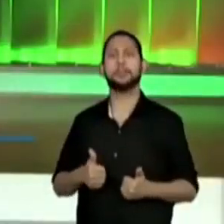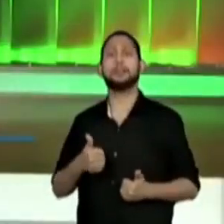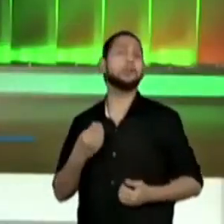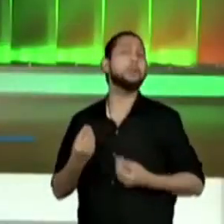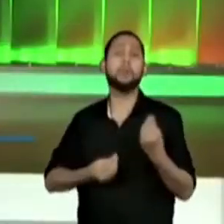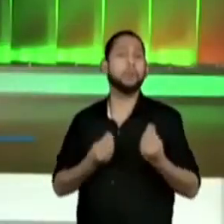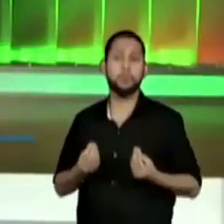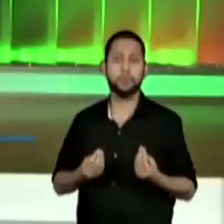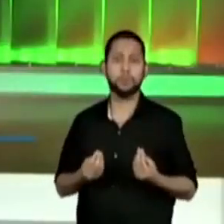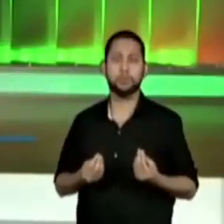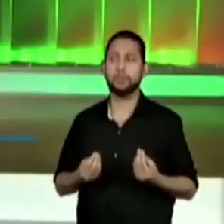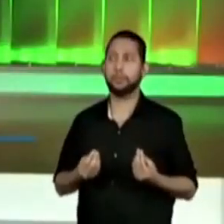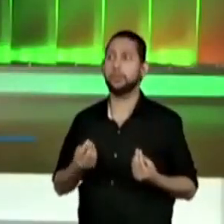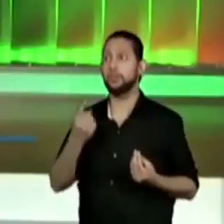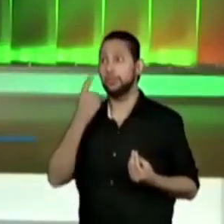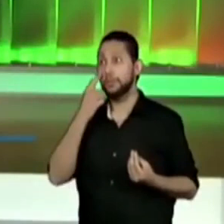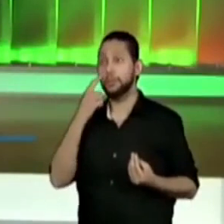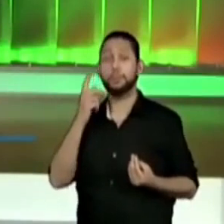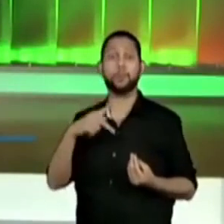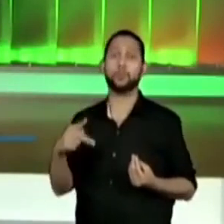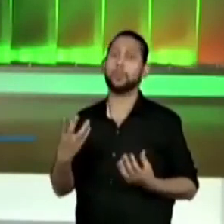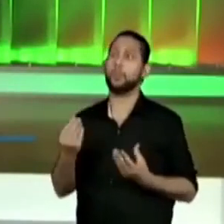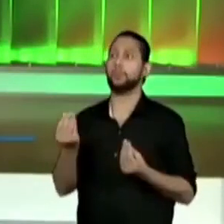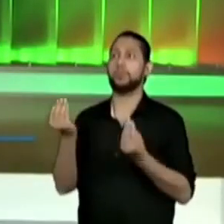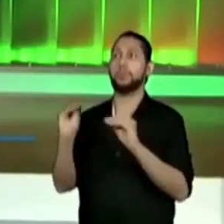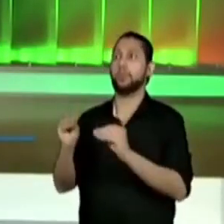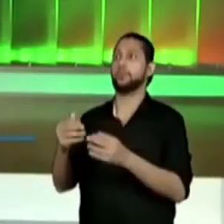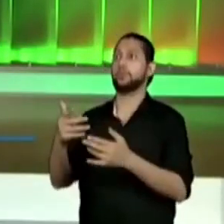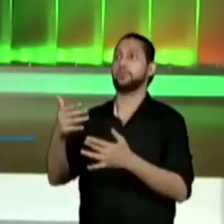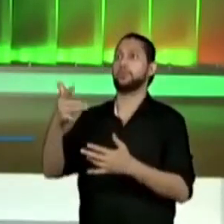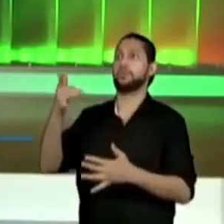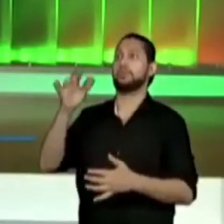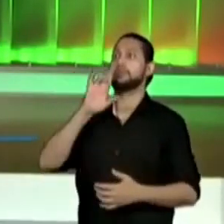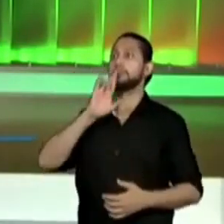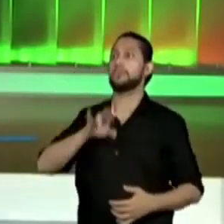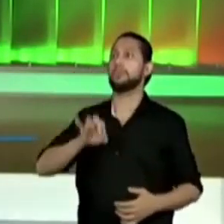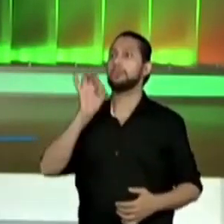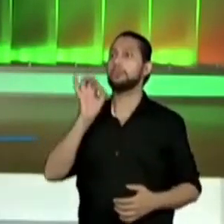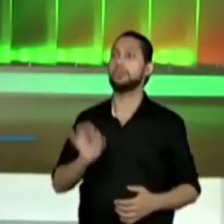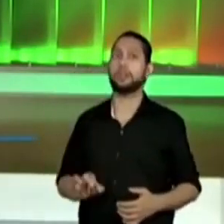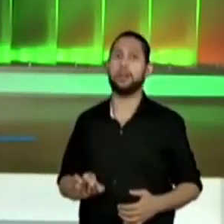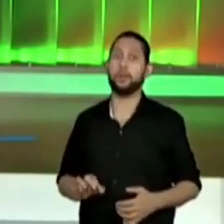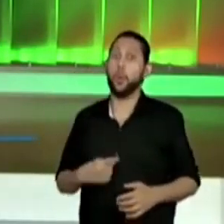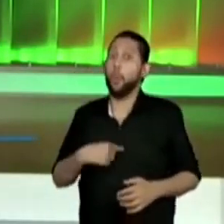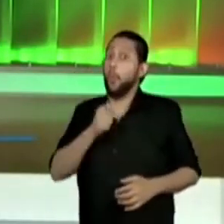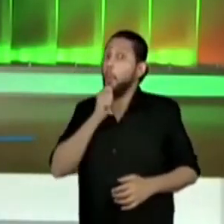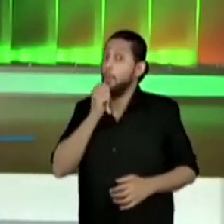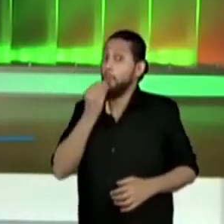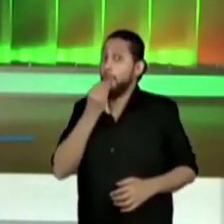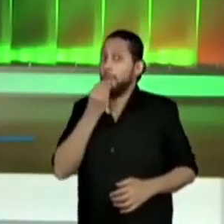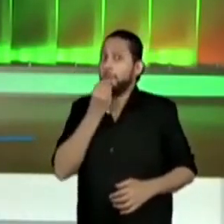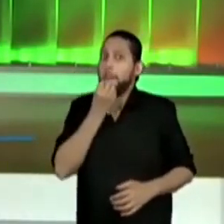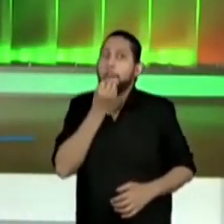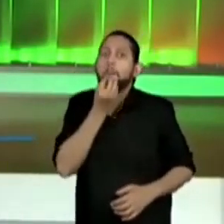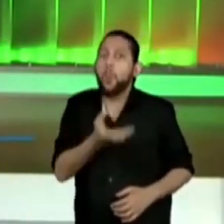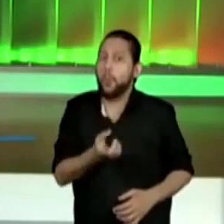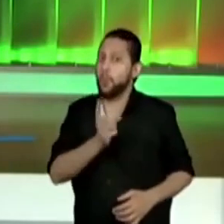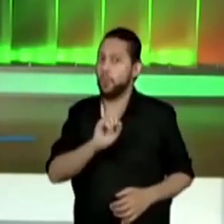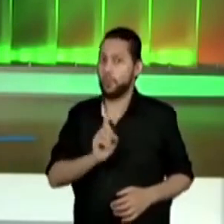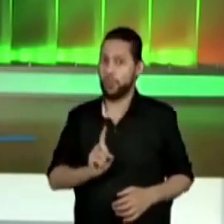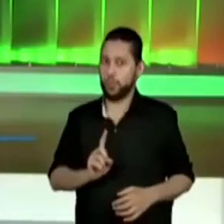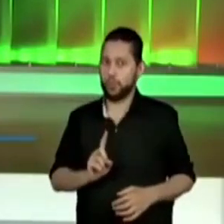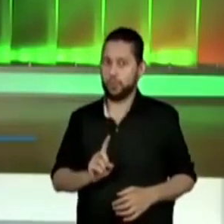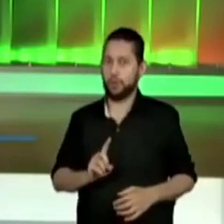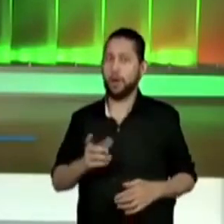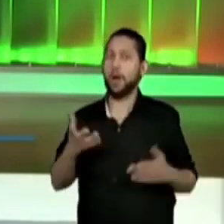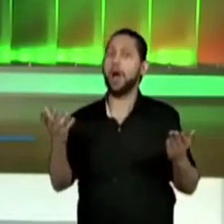fazer inclusive já tem um monte de professor aqui no nosso chat dando as respostas dos alunos que eu não vou falar por enquanto tá eu vou falar só